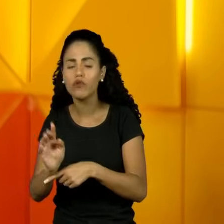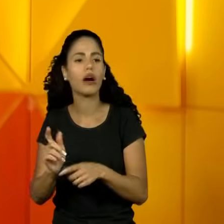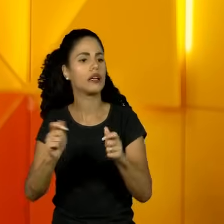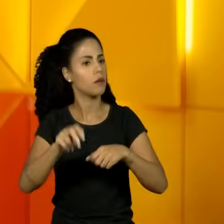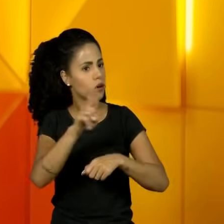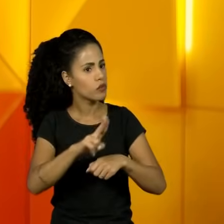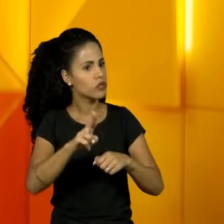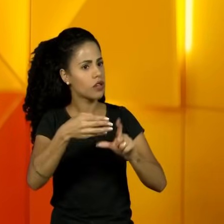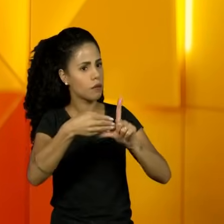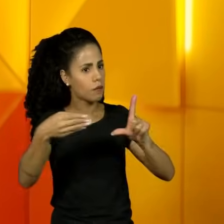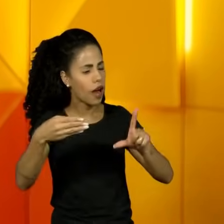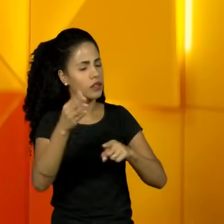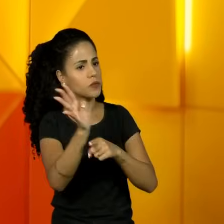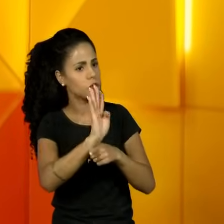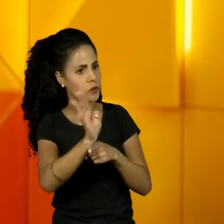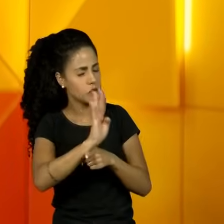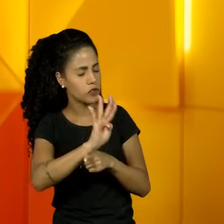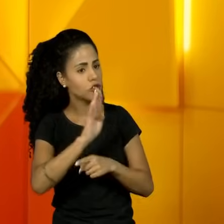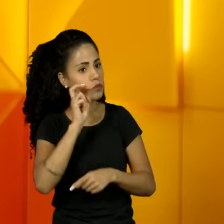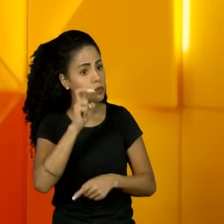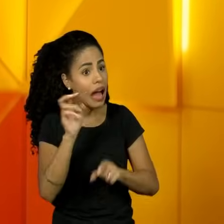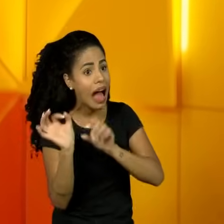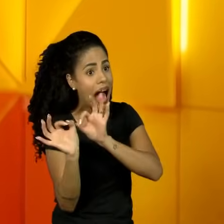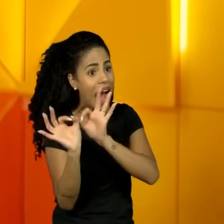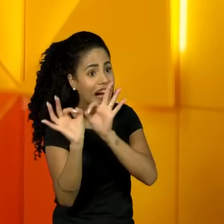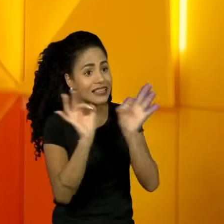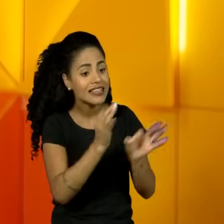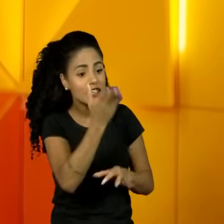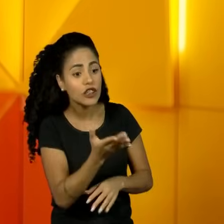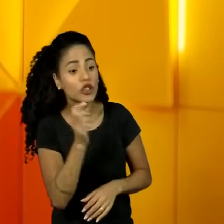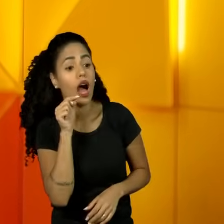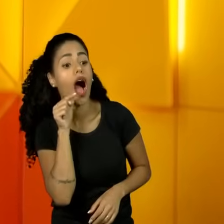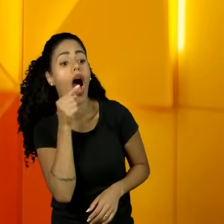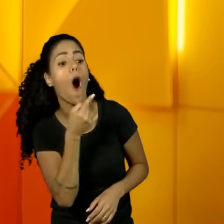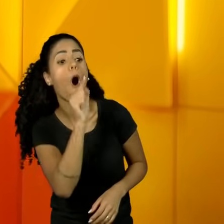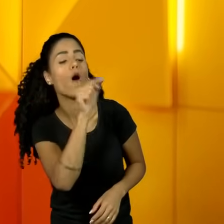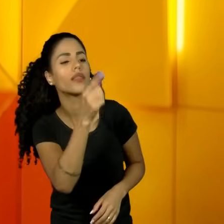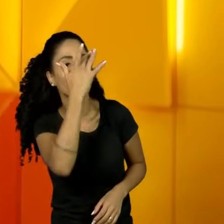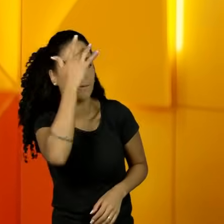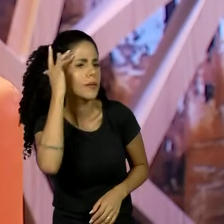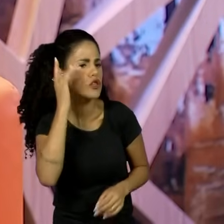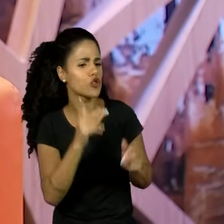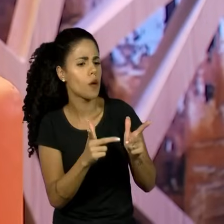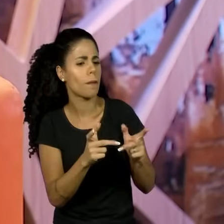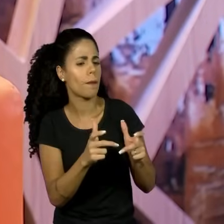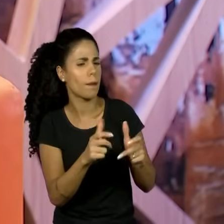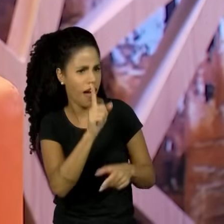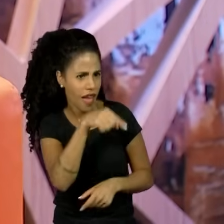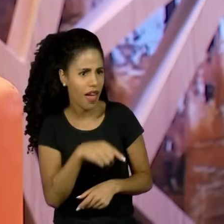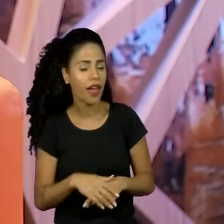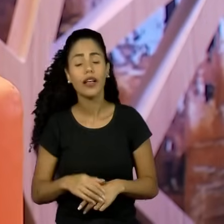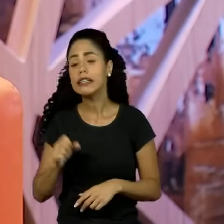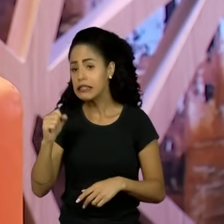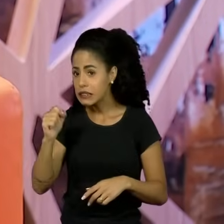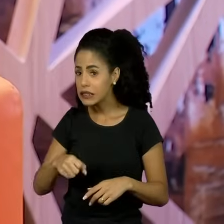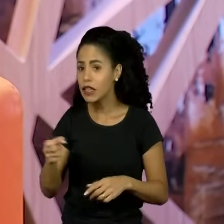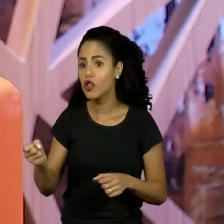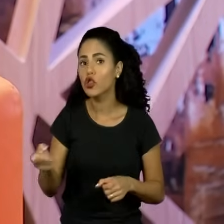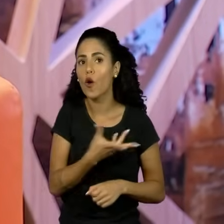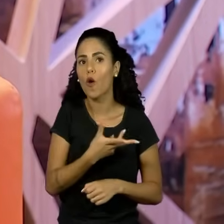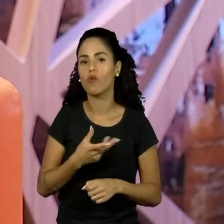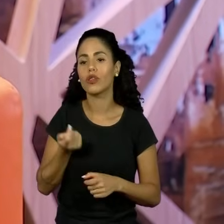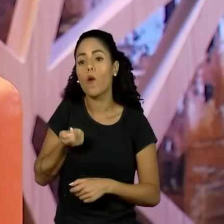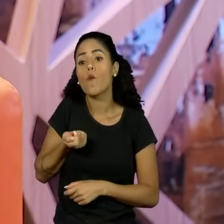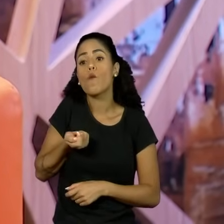de vídeo ali no celular mesmo, assistindo essa pessoa jogar, vendo esse vídeo acontecer, né? Então é quase que como um novo fenômeno de